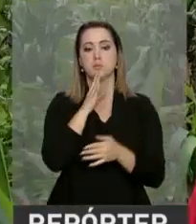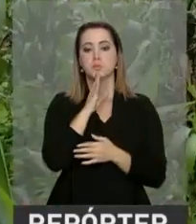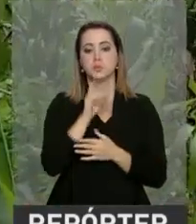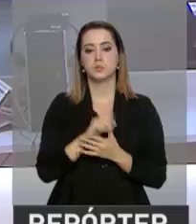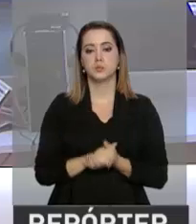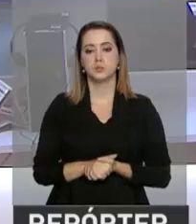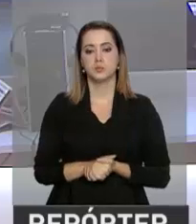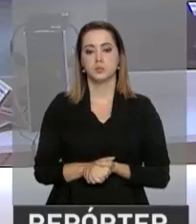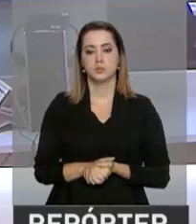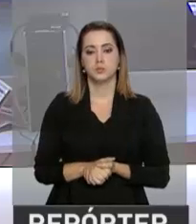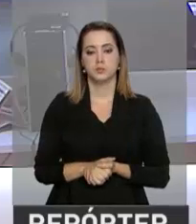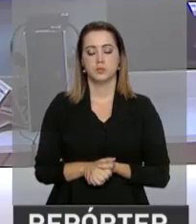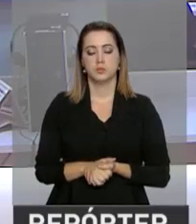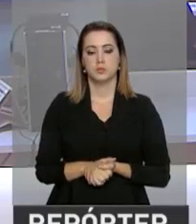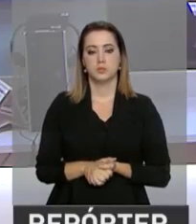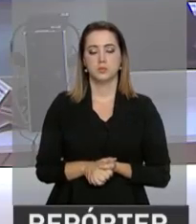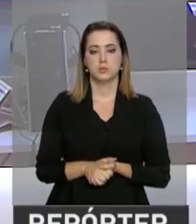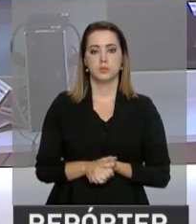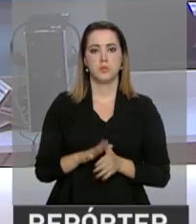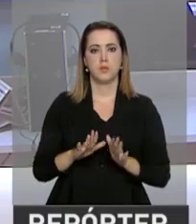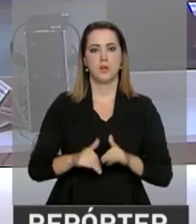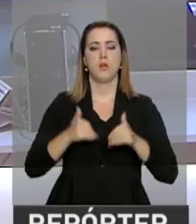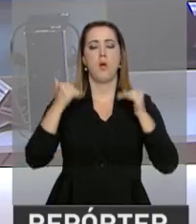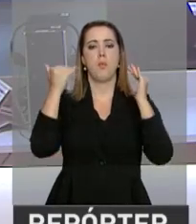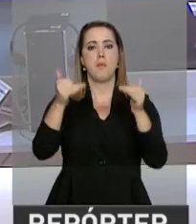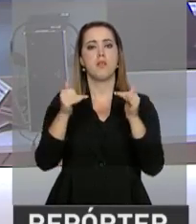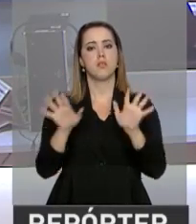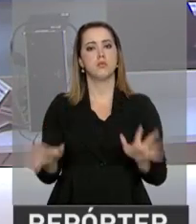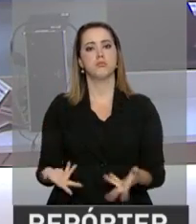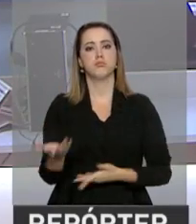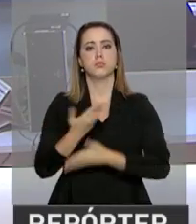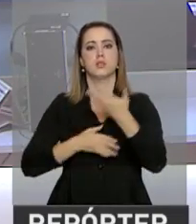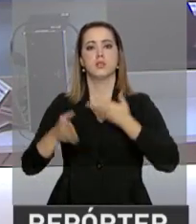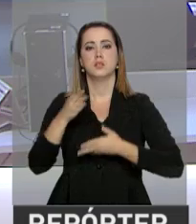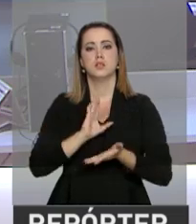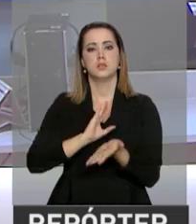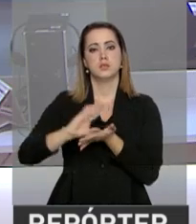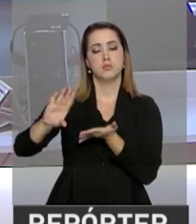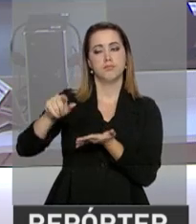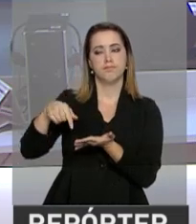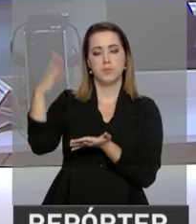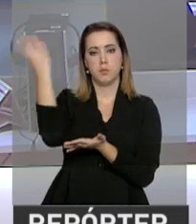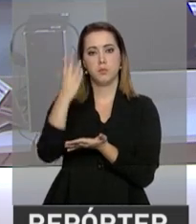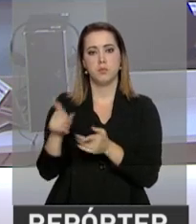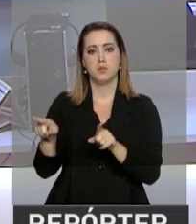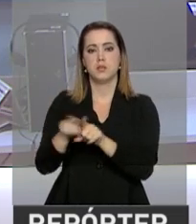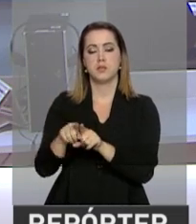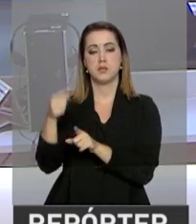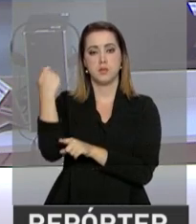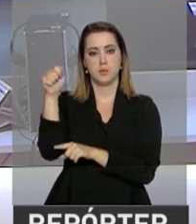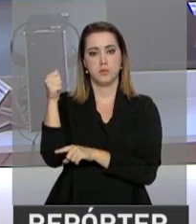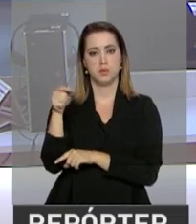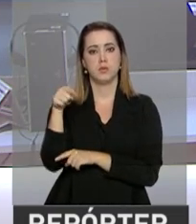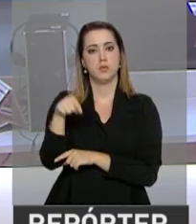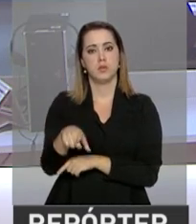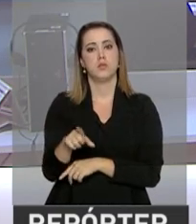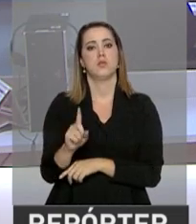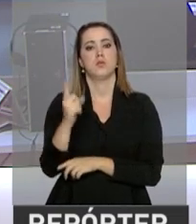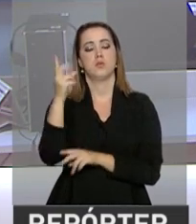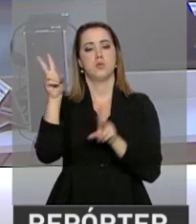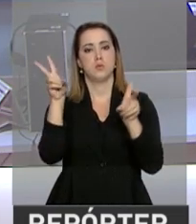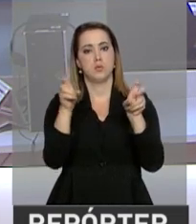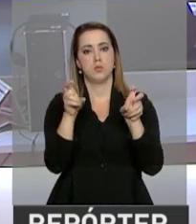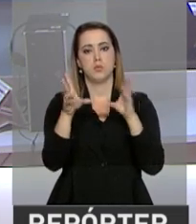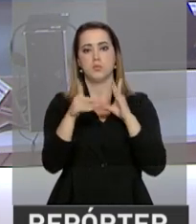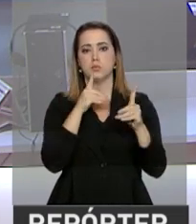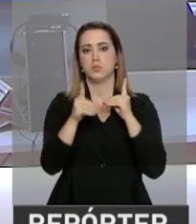conhecimento. Aumentar o fluxo de comércio e de investimentos entre Brasil e Argentina. Este foi um dos